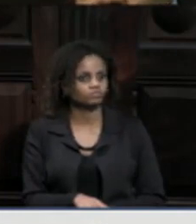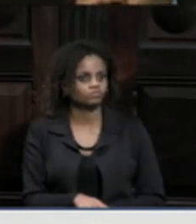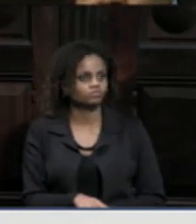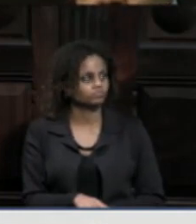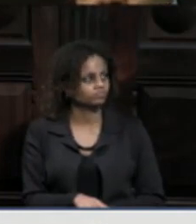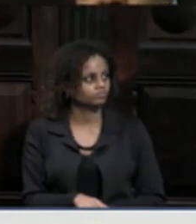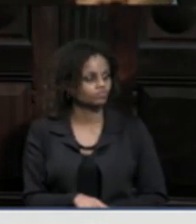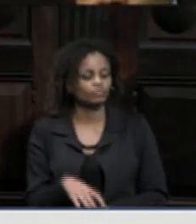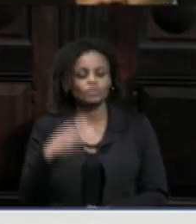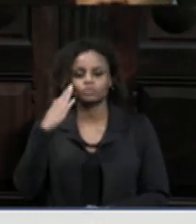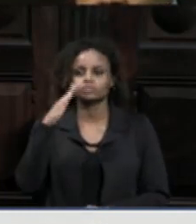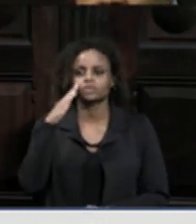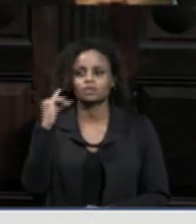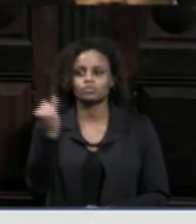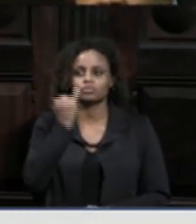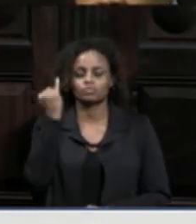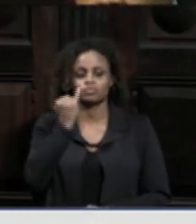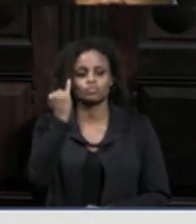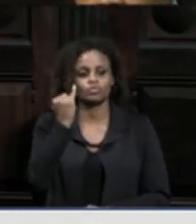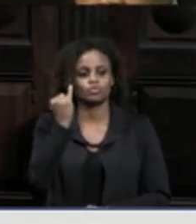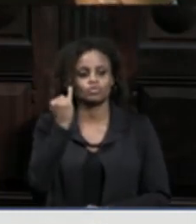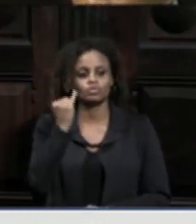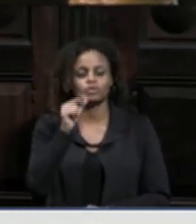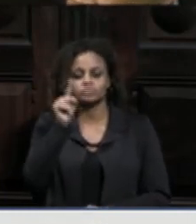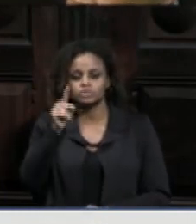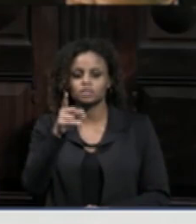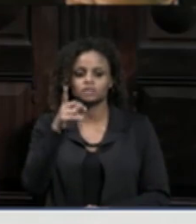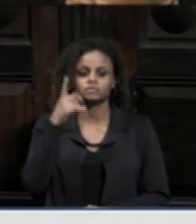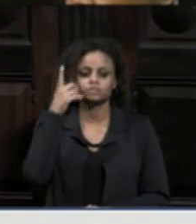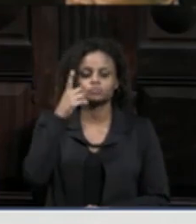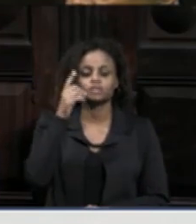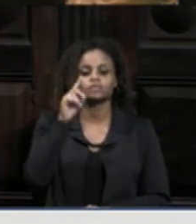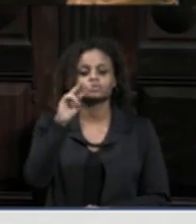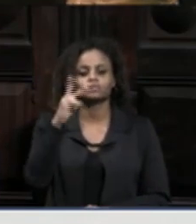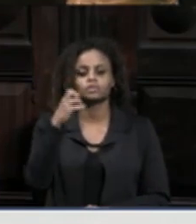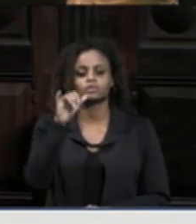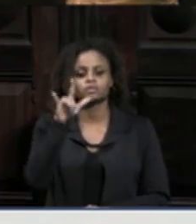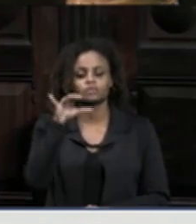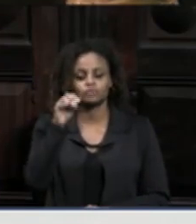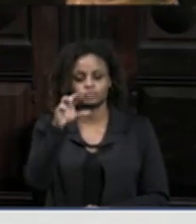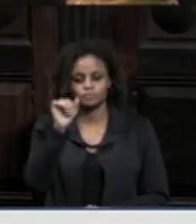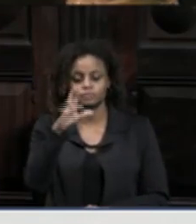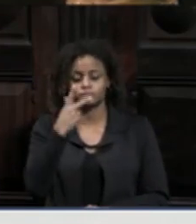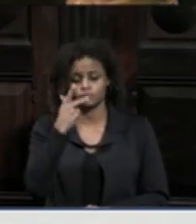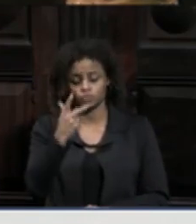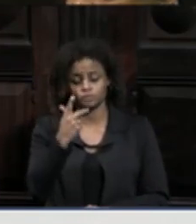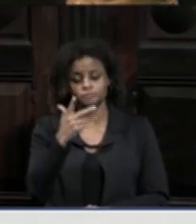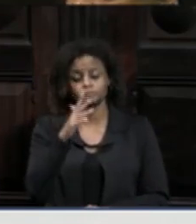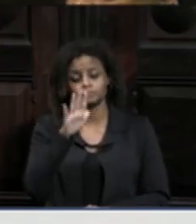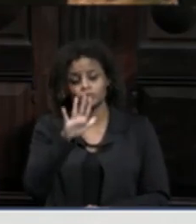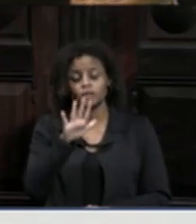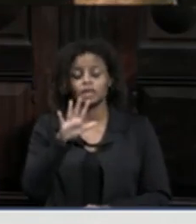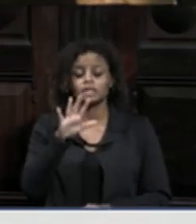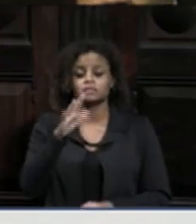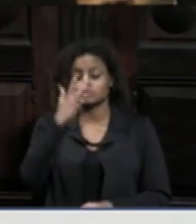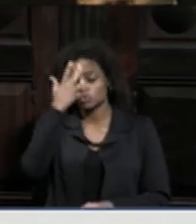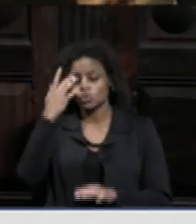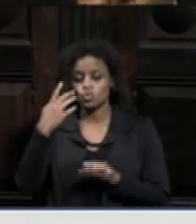Eu entendo importante a colocação de Vossa Excelência, deputado Leomar Coelho, porém, os membros efetivos da